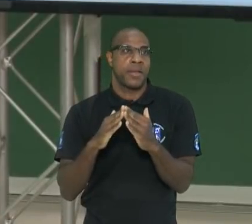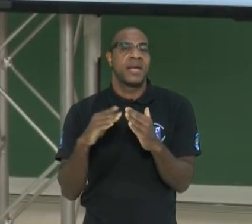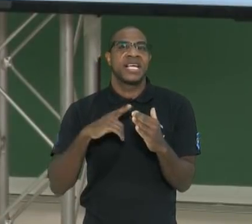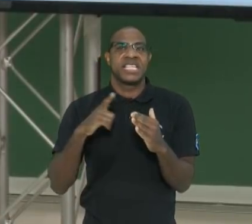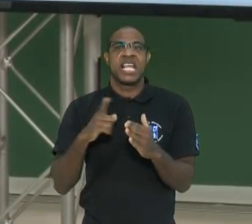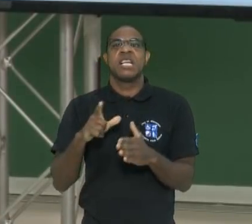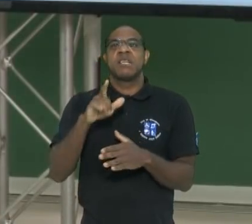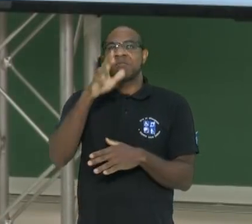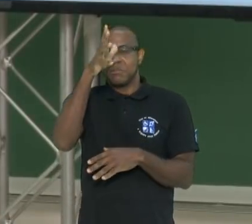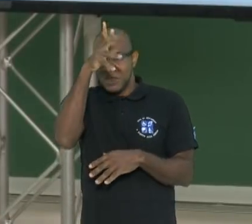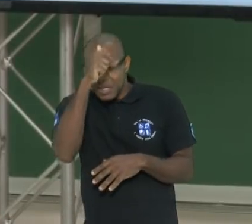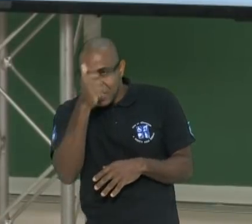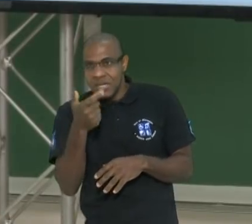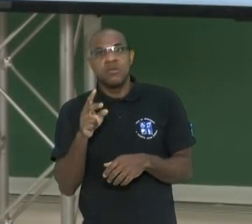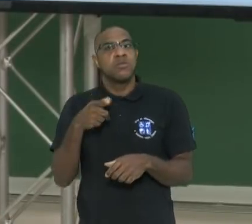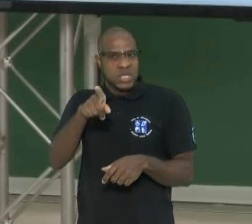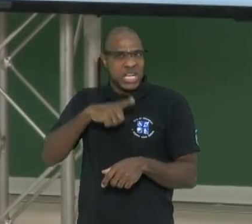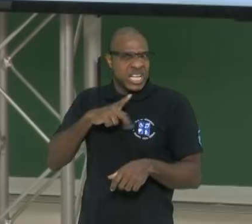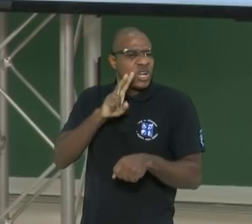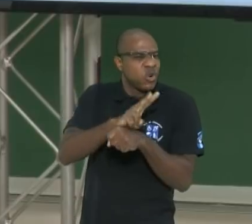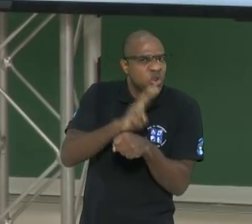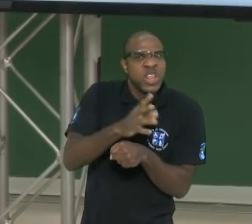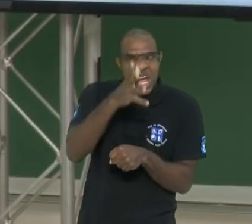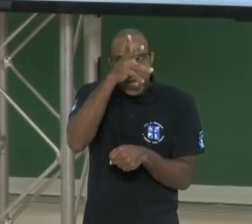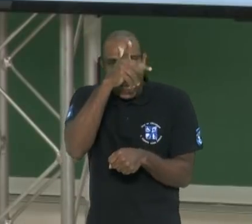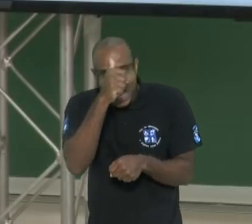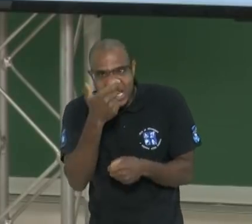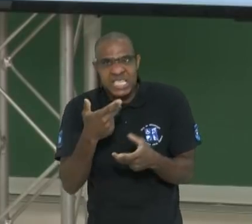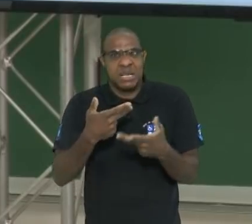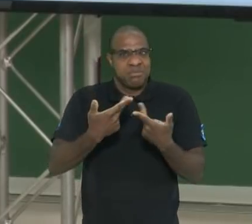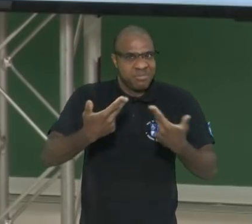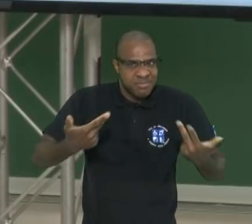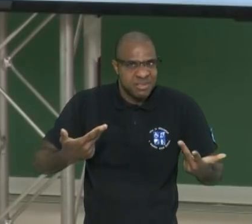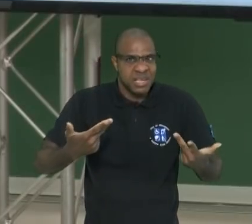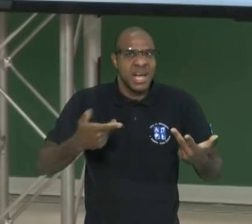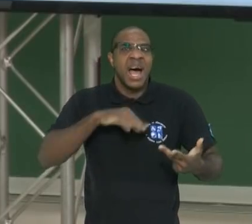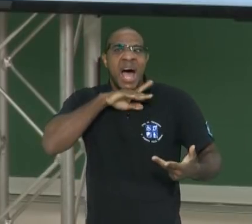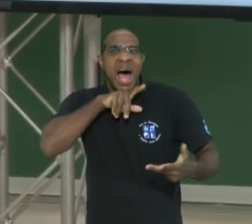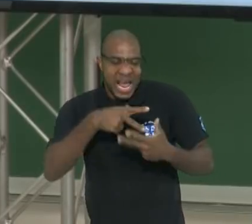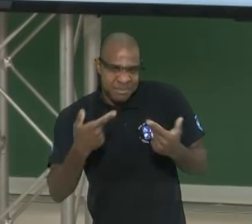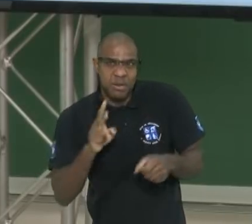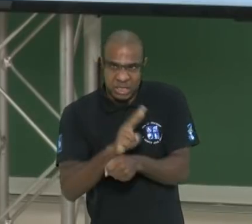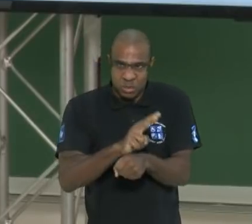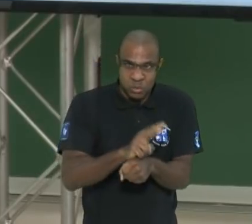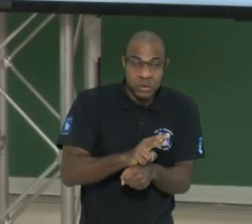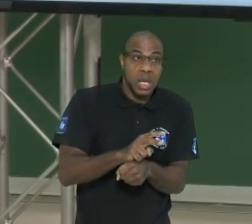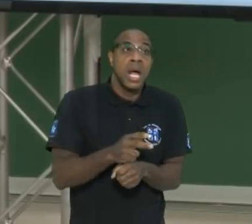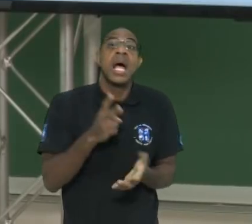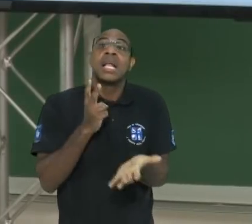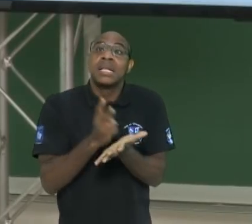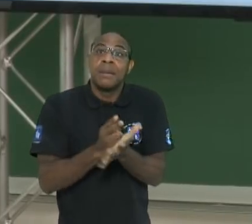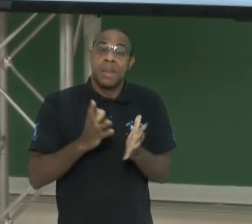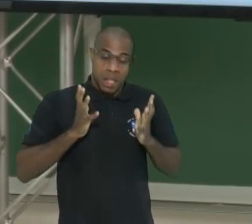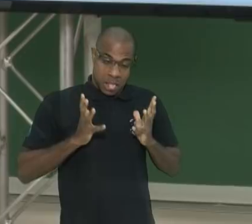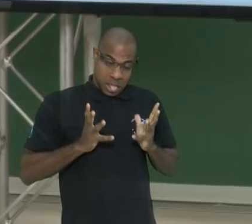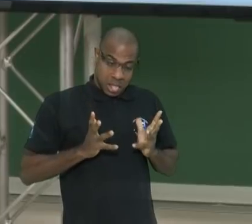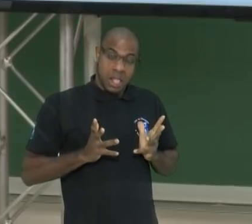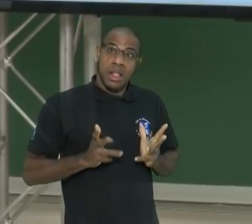galinheiro ou cria alguns animais como porco, tem um chiqueirinho, sempre manter a casa onde você